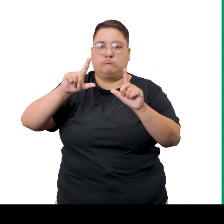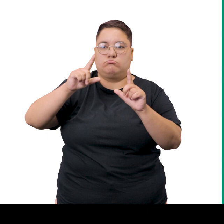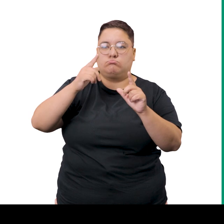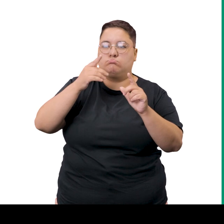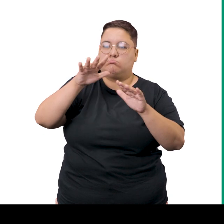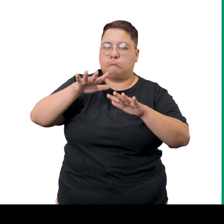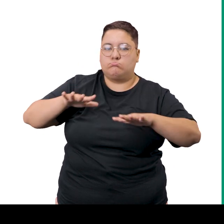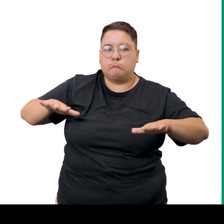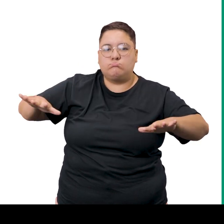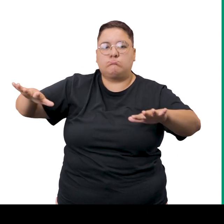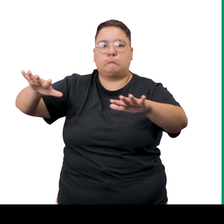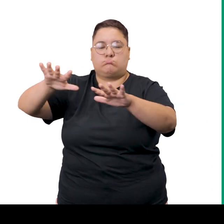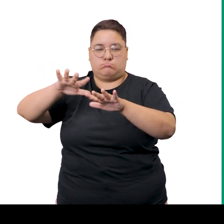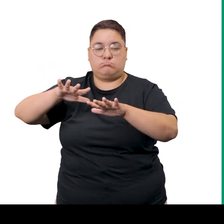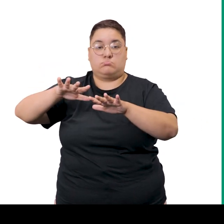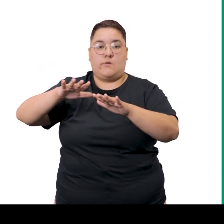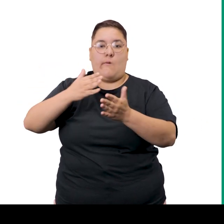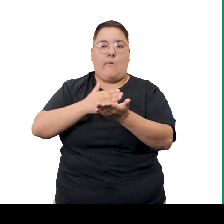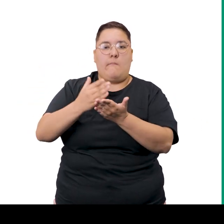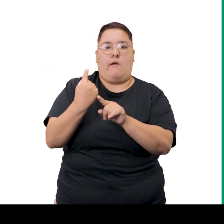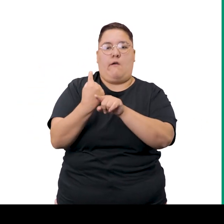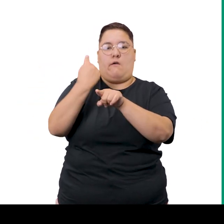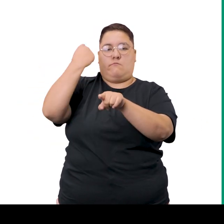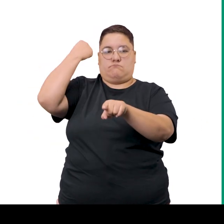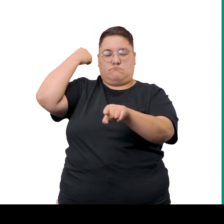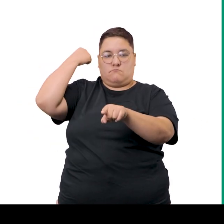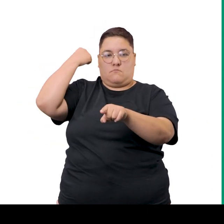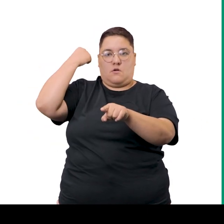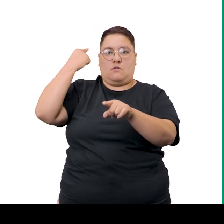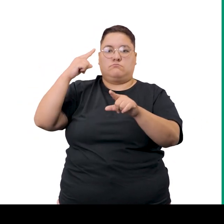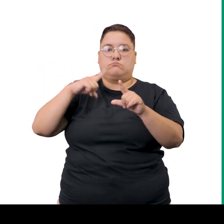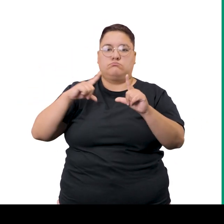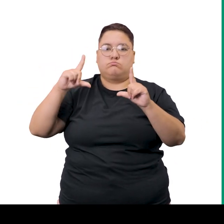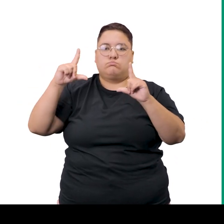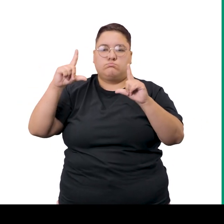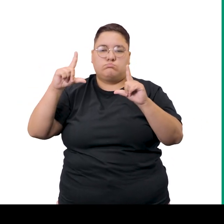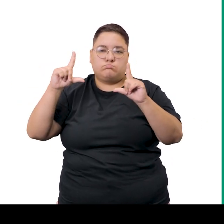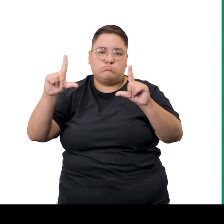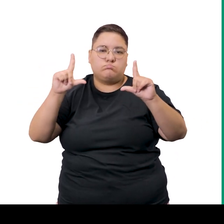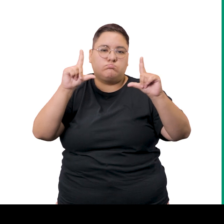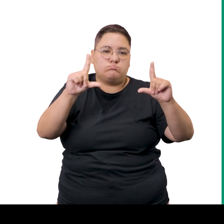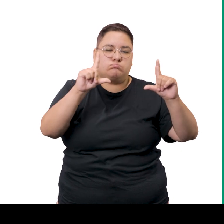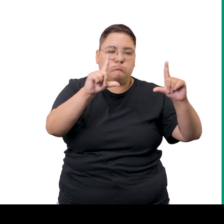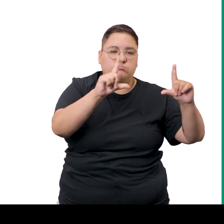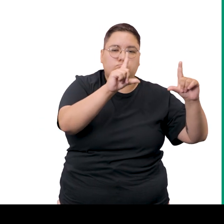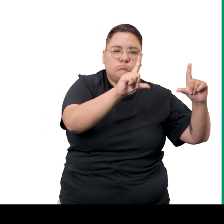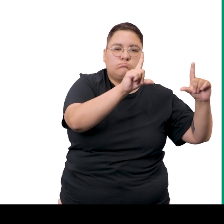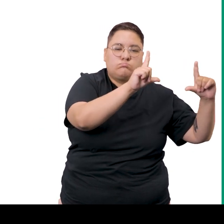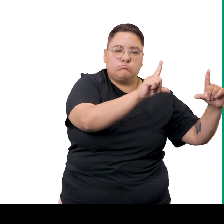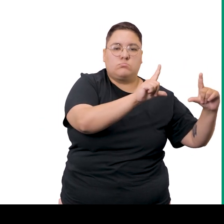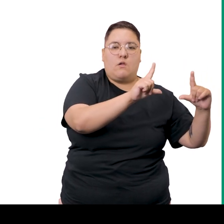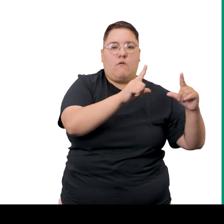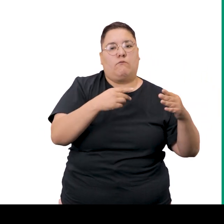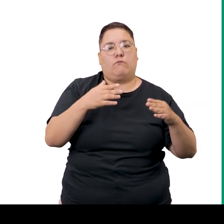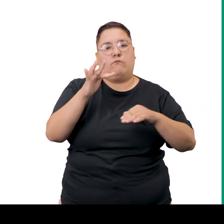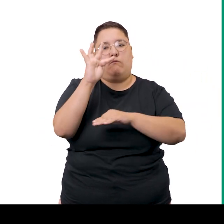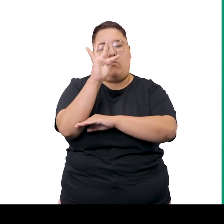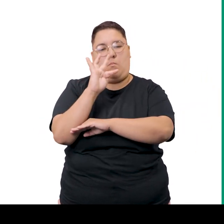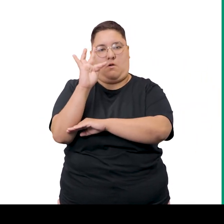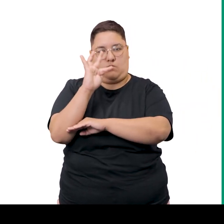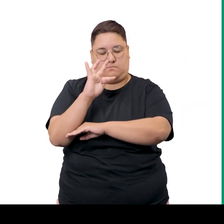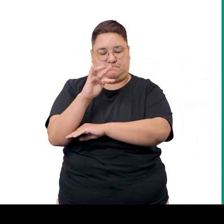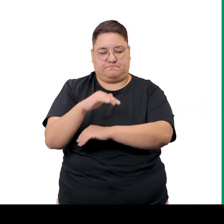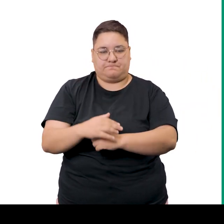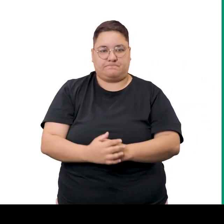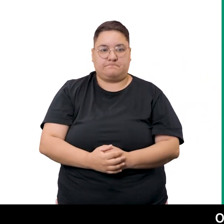retomando práticas do início de sua carreira, com a produção de retratos cuidadosamente orquestrados e formais.